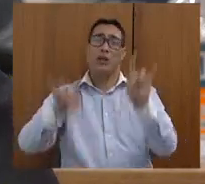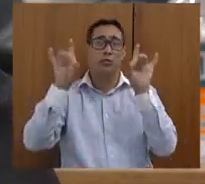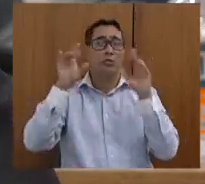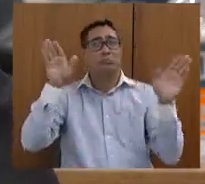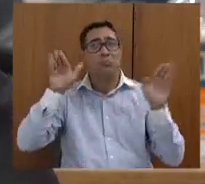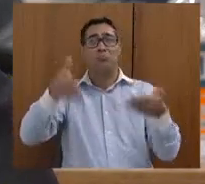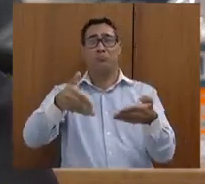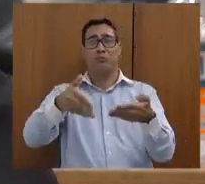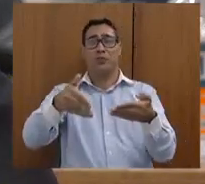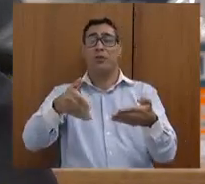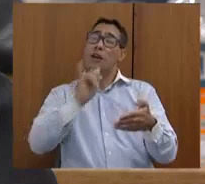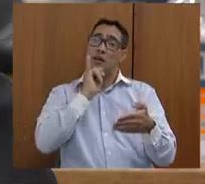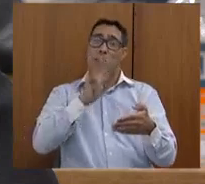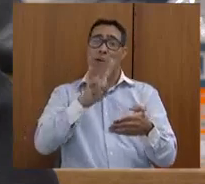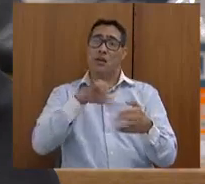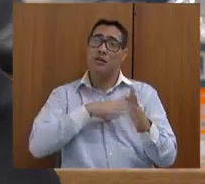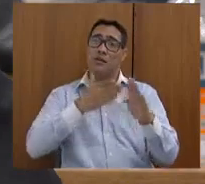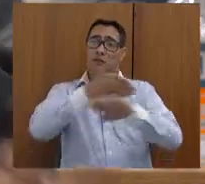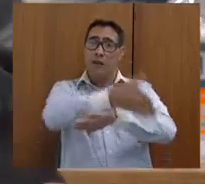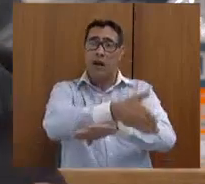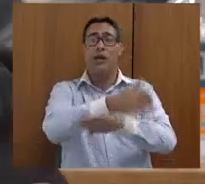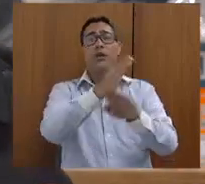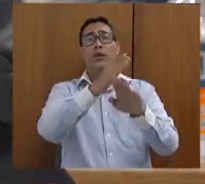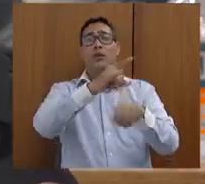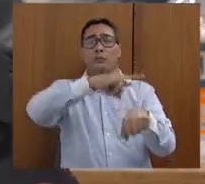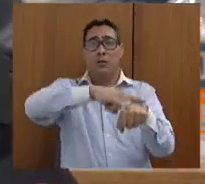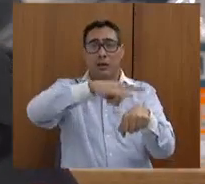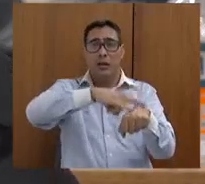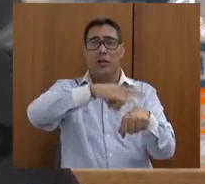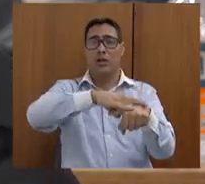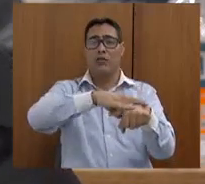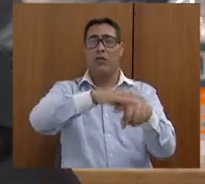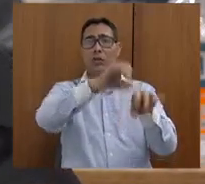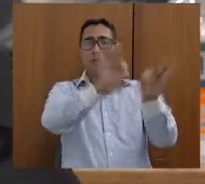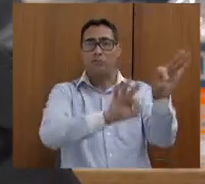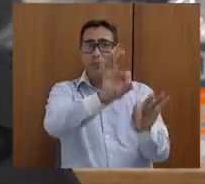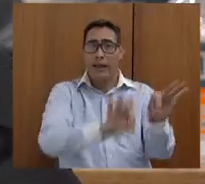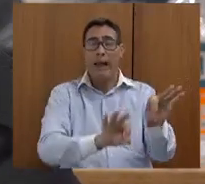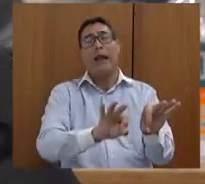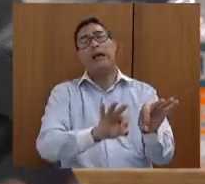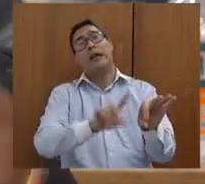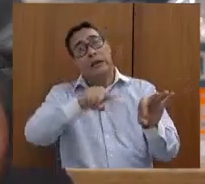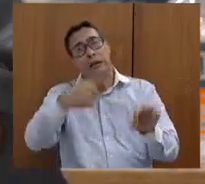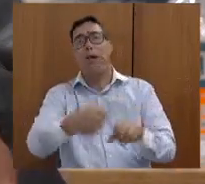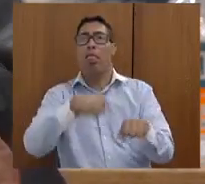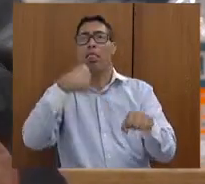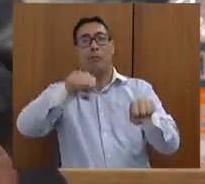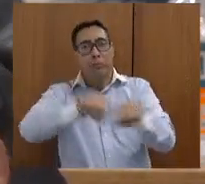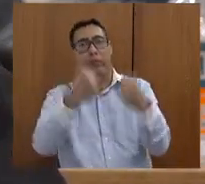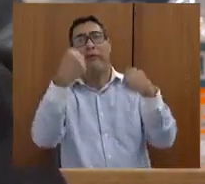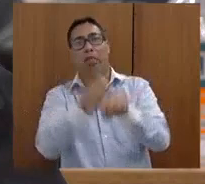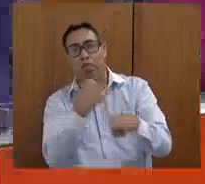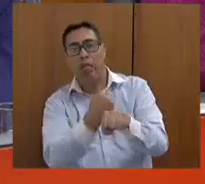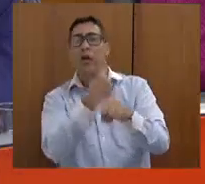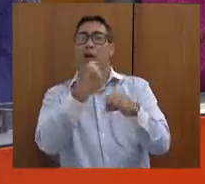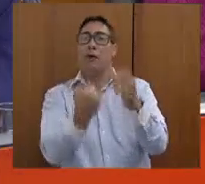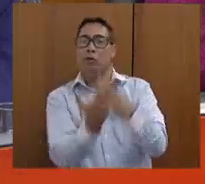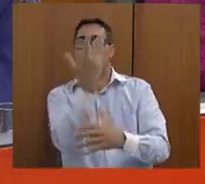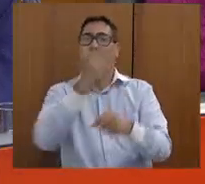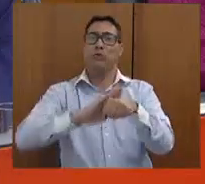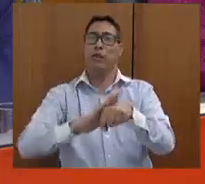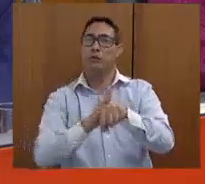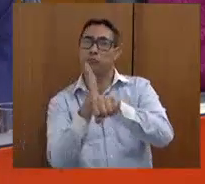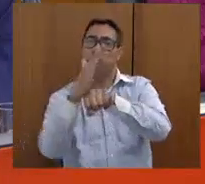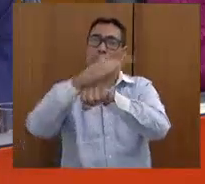a gente faz um banheiro no dia no outro dia a gente tem que quebrar para passar uma rampa de acessibilidade Então queria saber se a